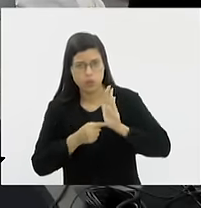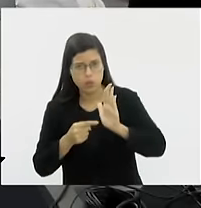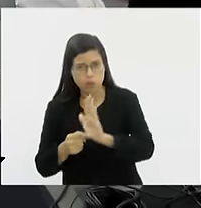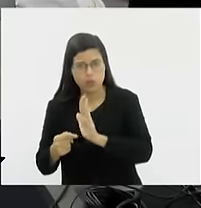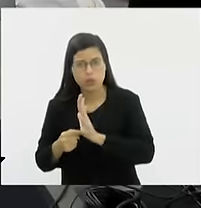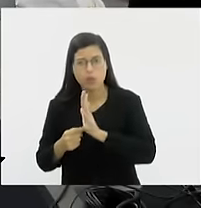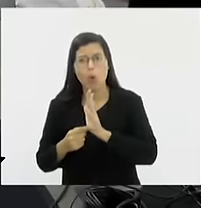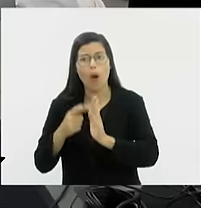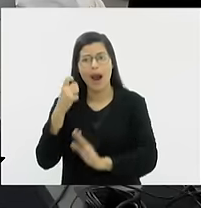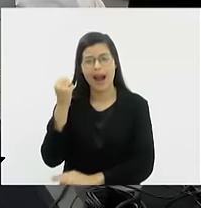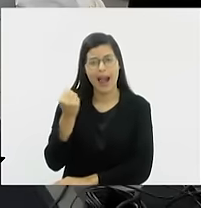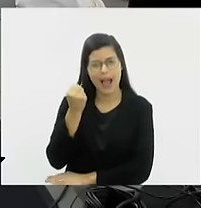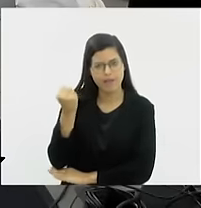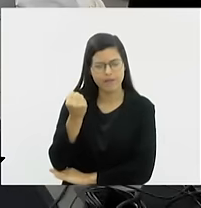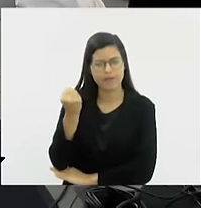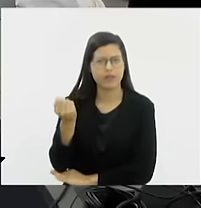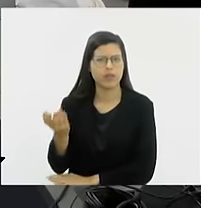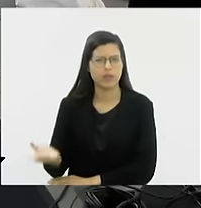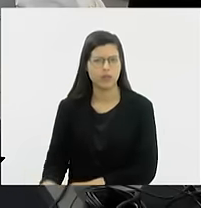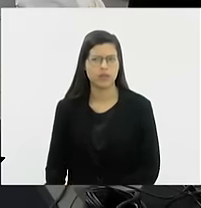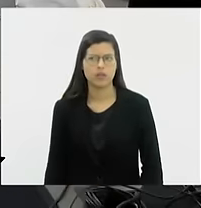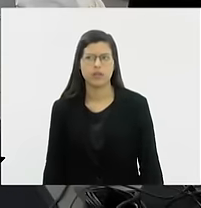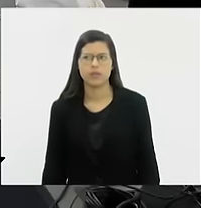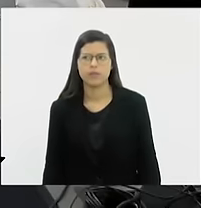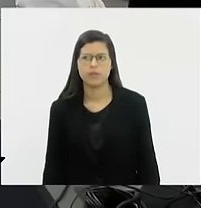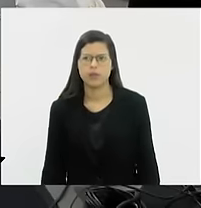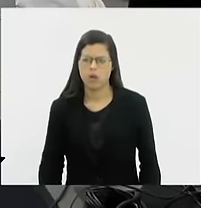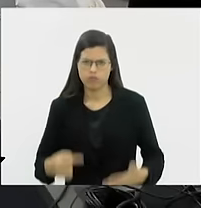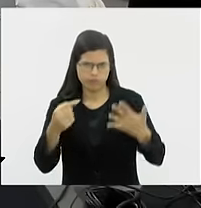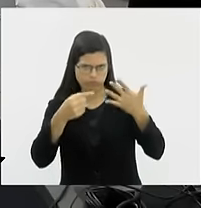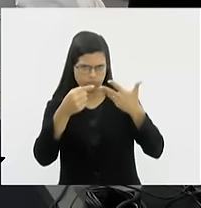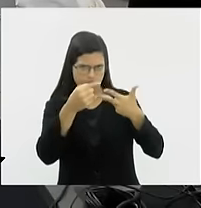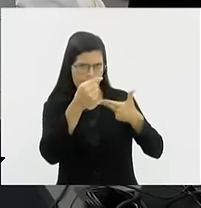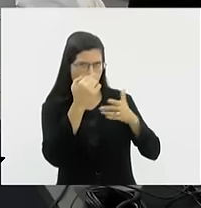muito graves, porque, veja só, eu elenquei alguns aqui,